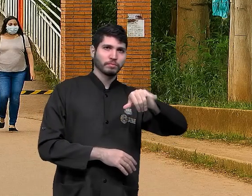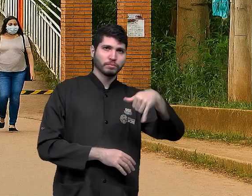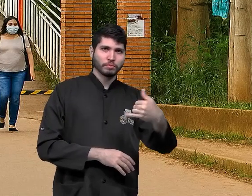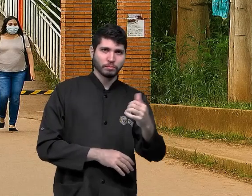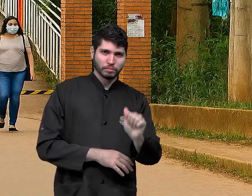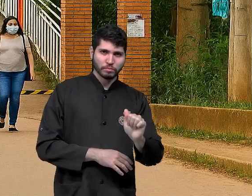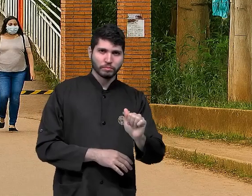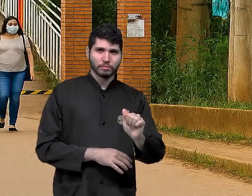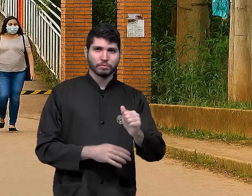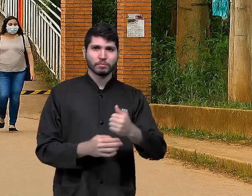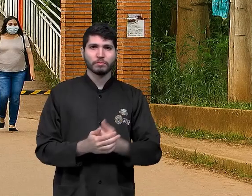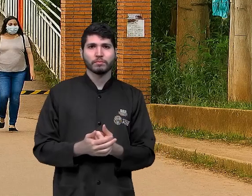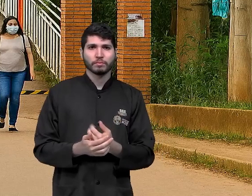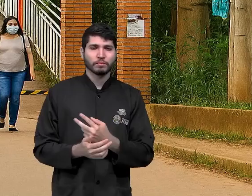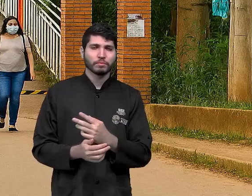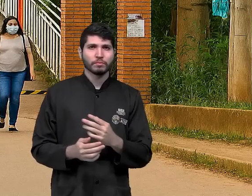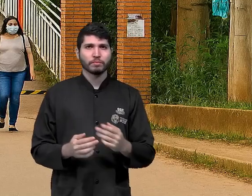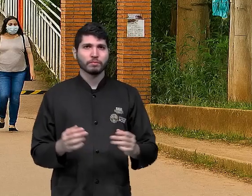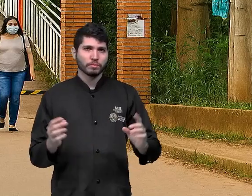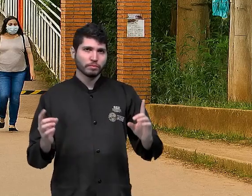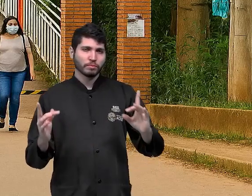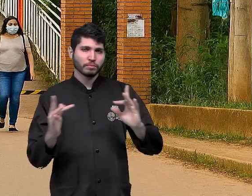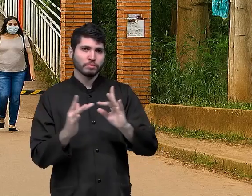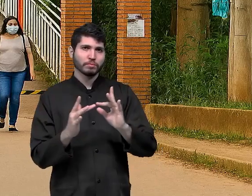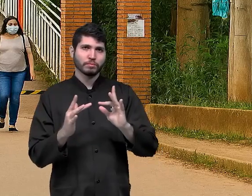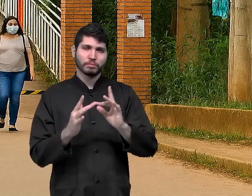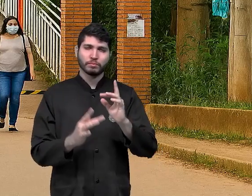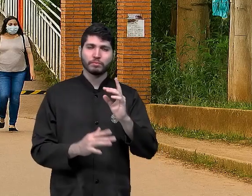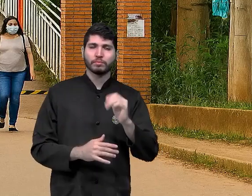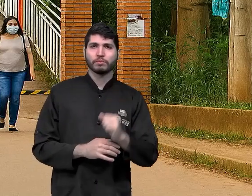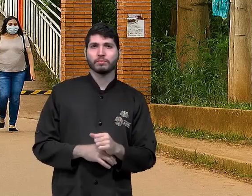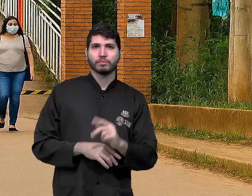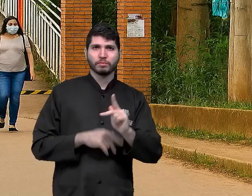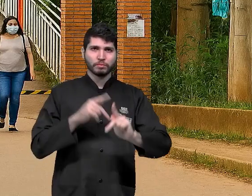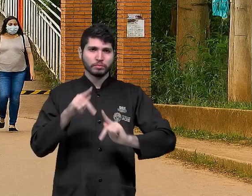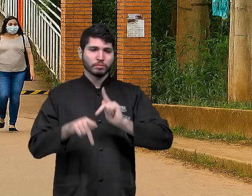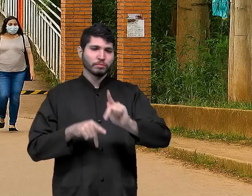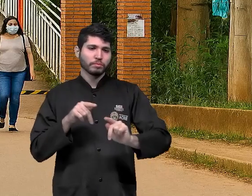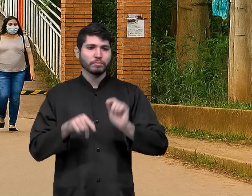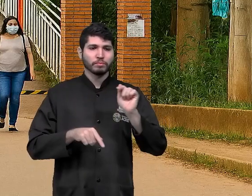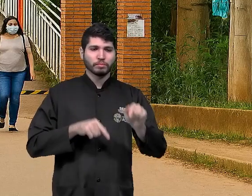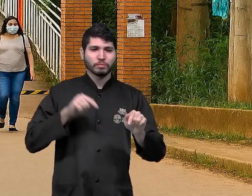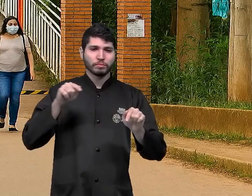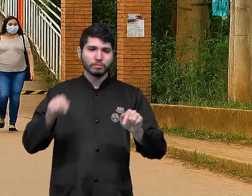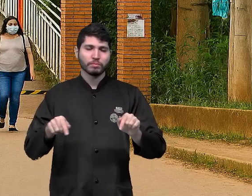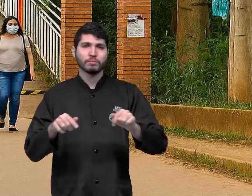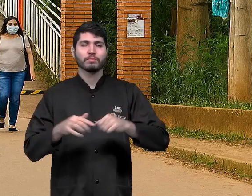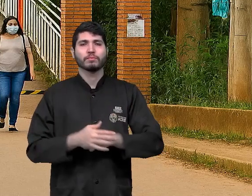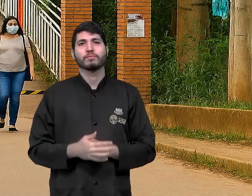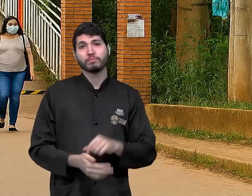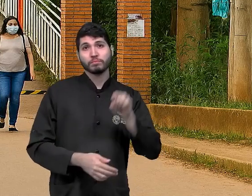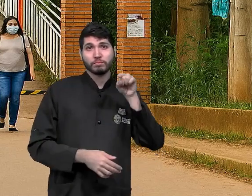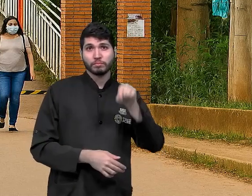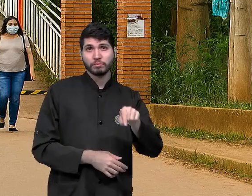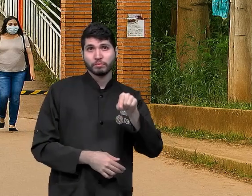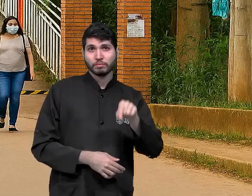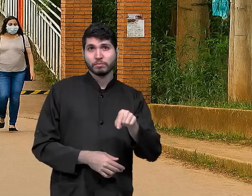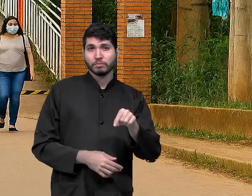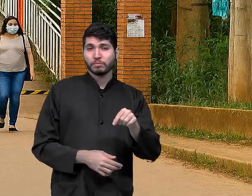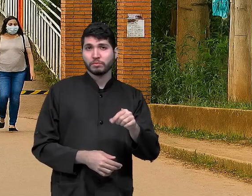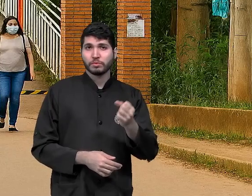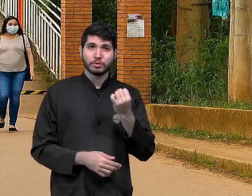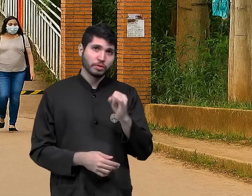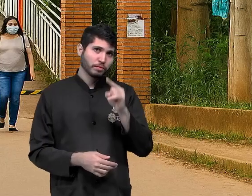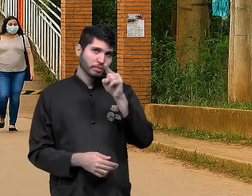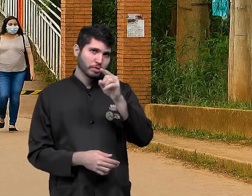dois povos, principalmente nas relações comerciais. Ali em Cobija, para quem já foi, sabe que existem muitas